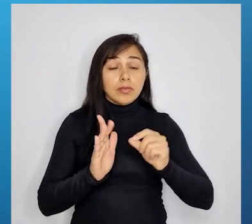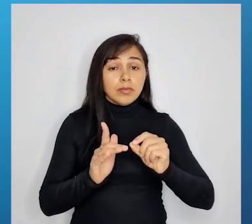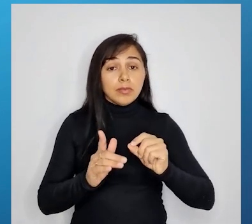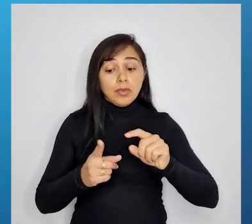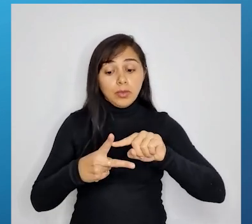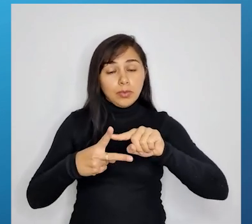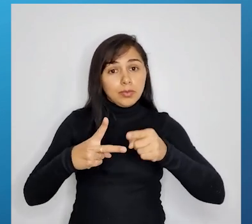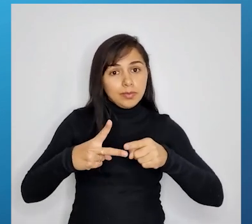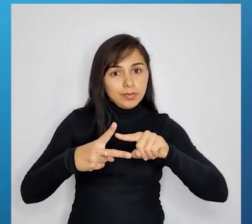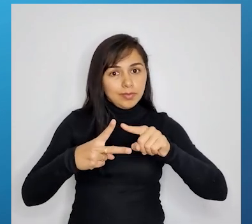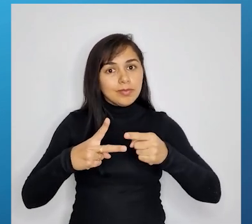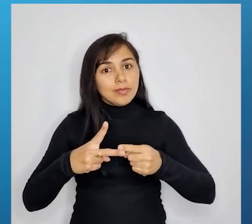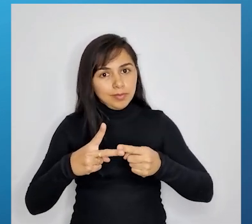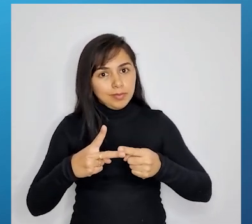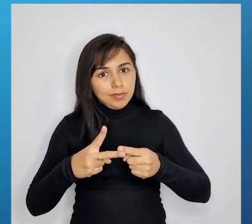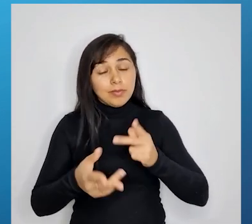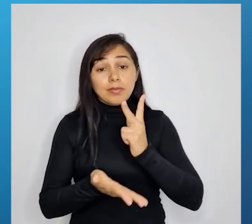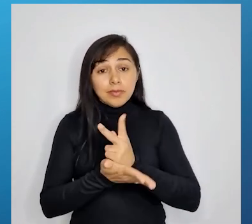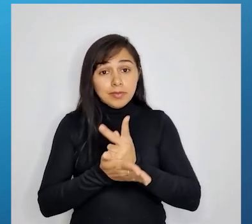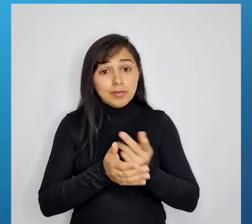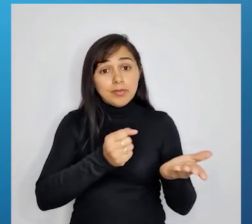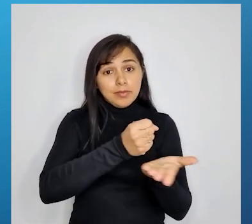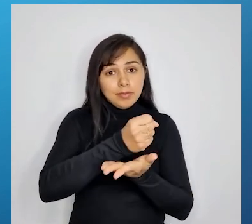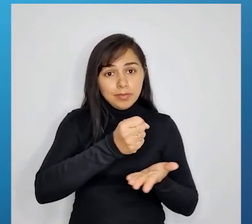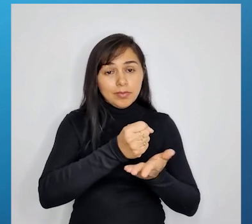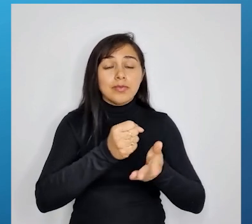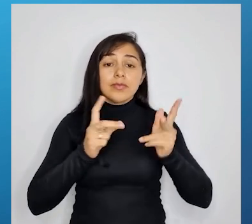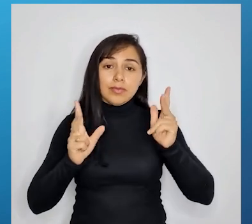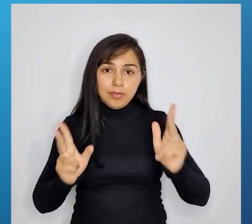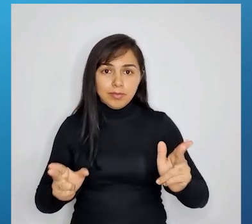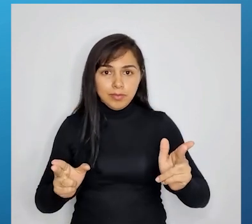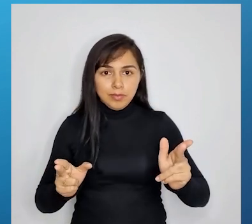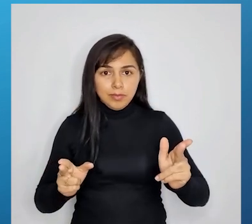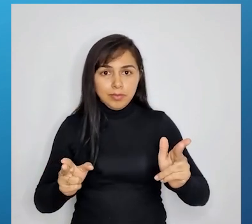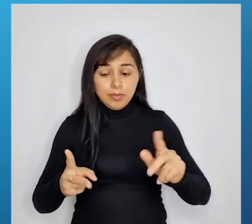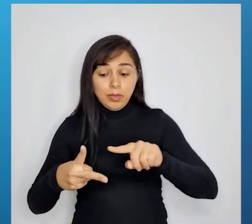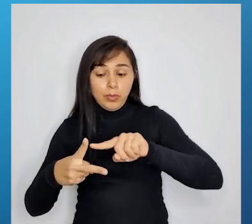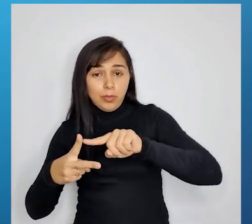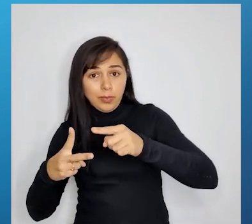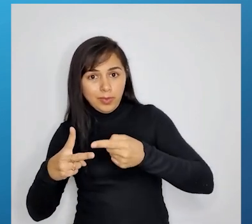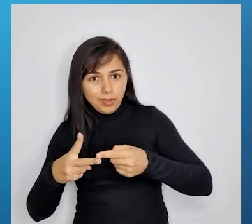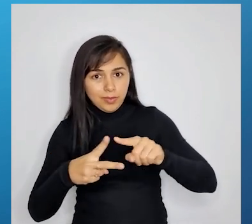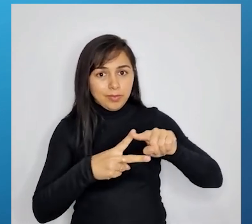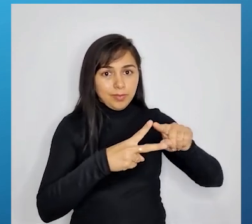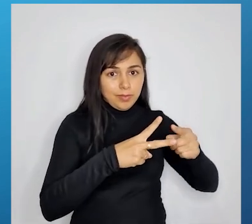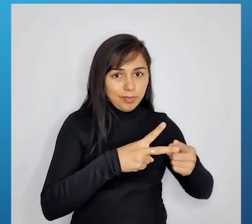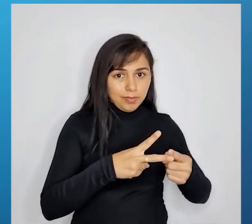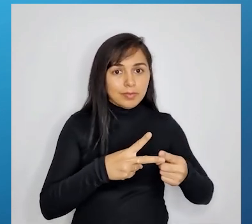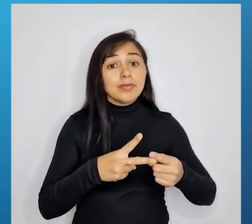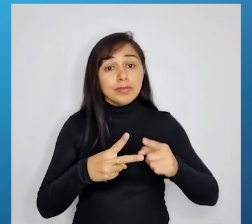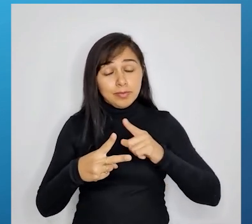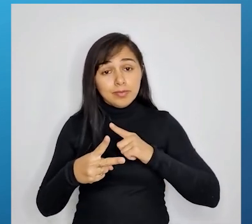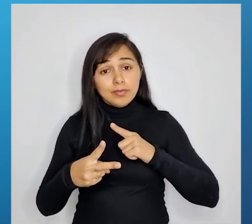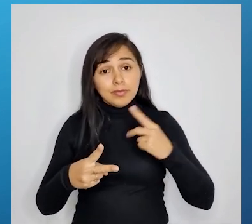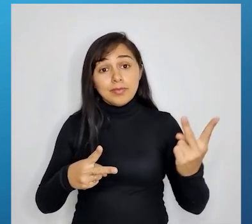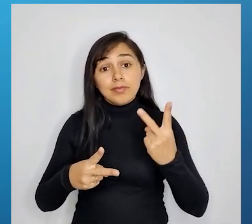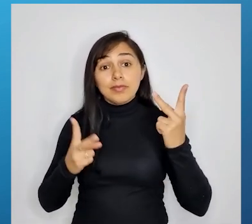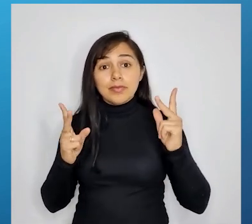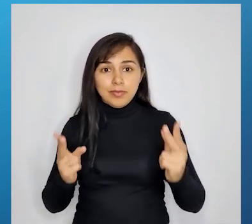Ou seja, esses ângulos que têm a mesma cor, os ângulos da mesma base, eles têm medidas iguais, né? Então,